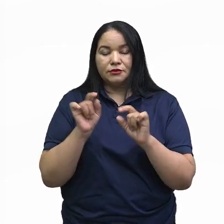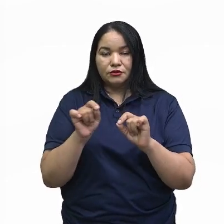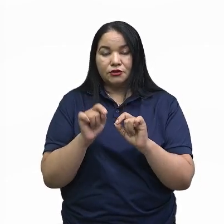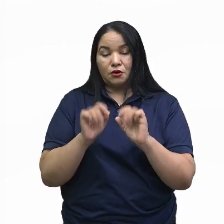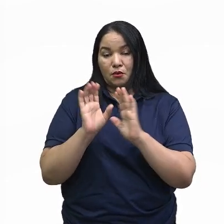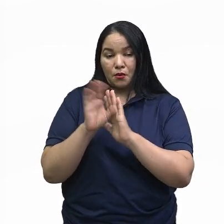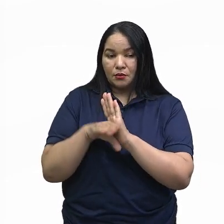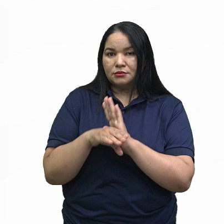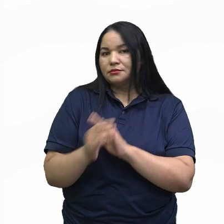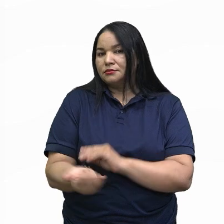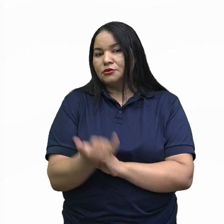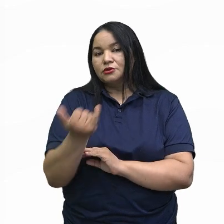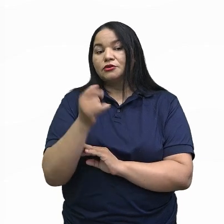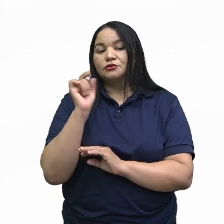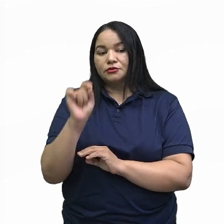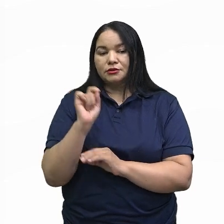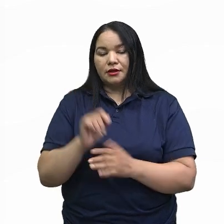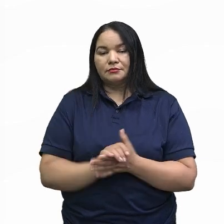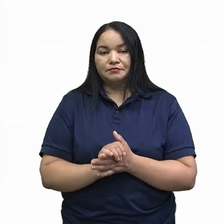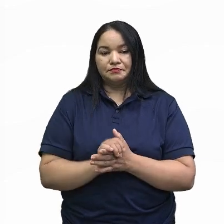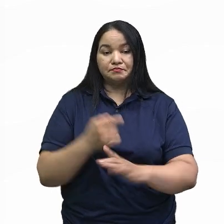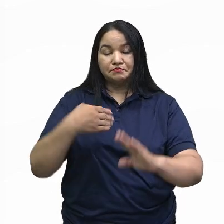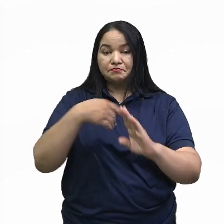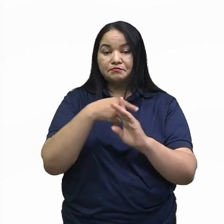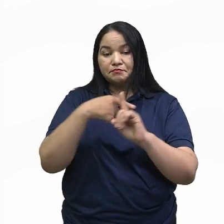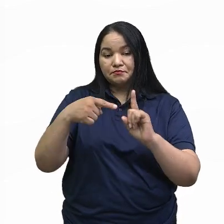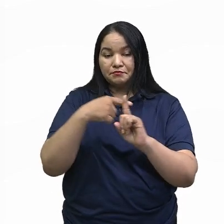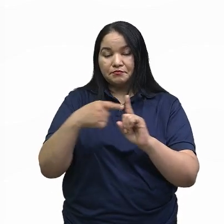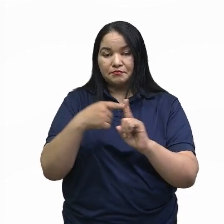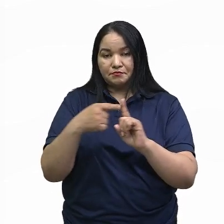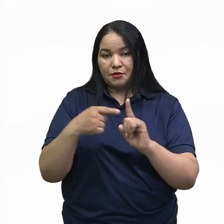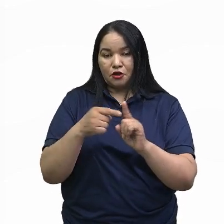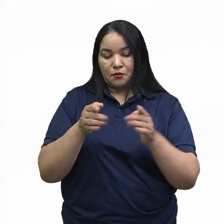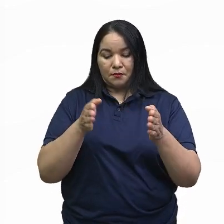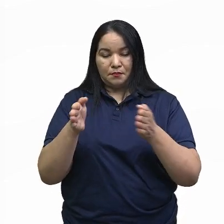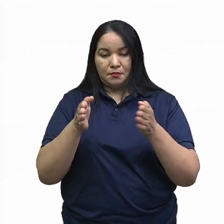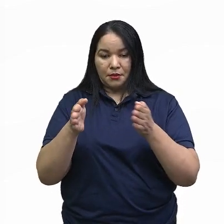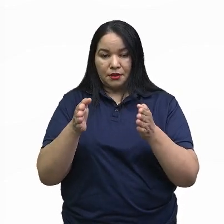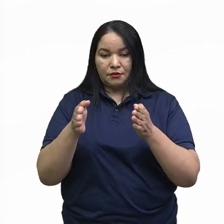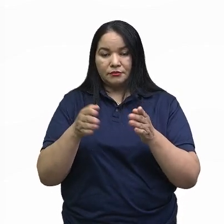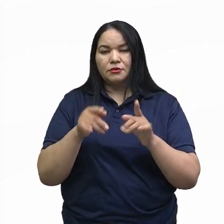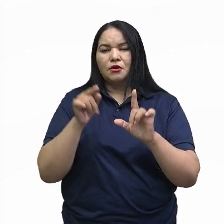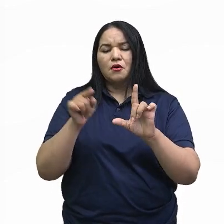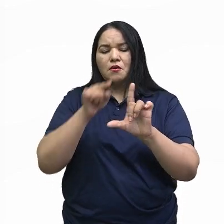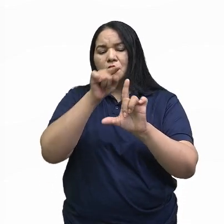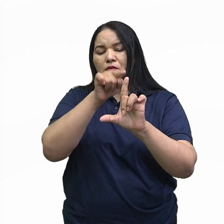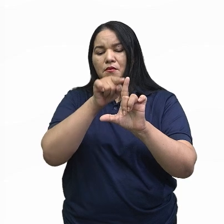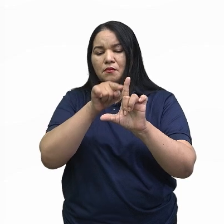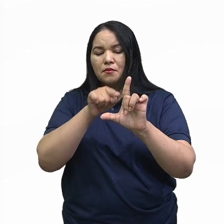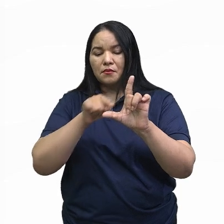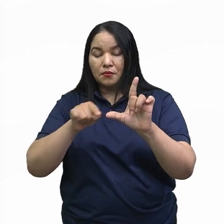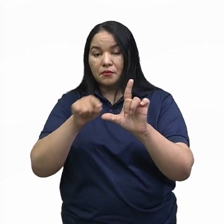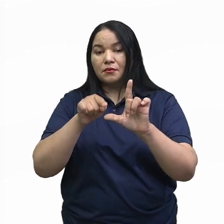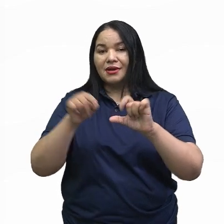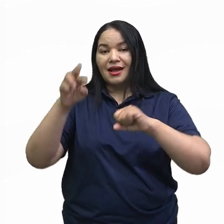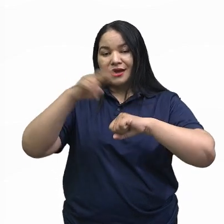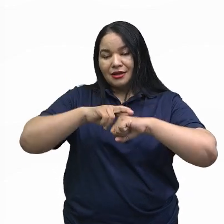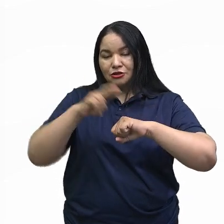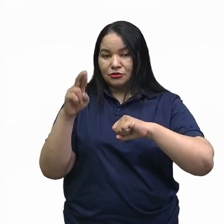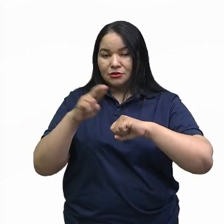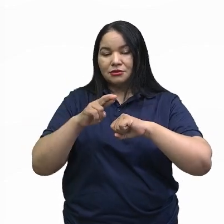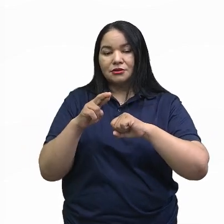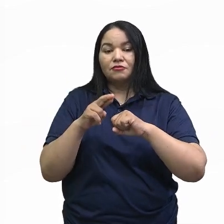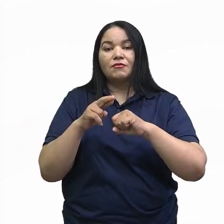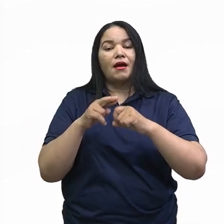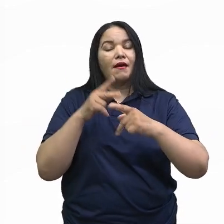muito importantes, que é a ideia de meia-vida, tá? Então, quando a gente fala desse decaimento radioativo, a gente está falando, a gente